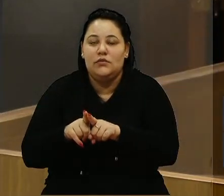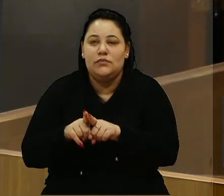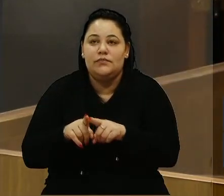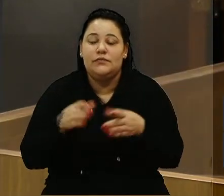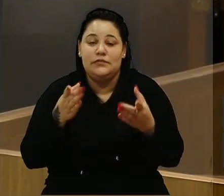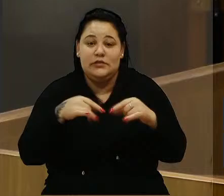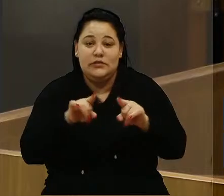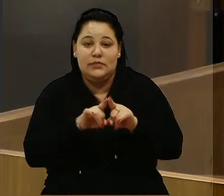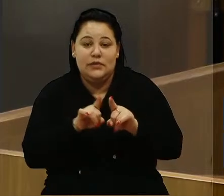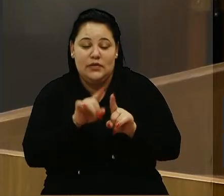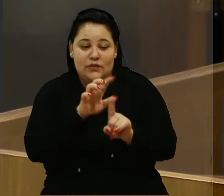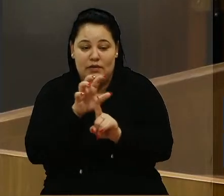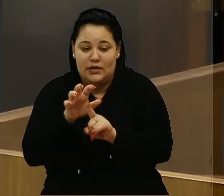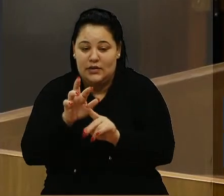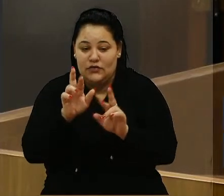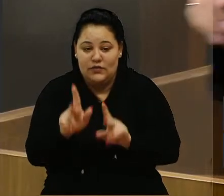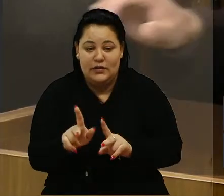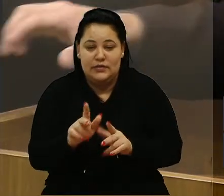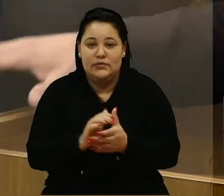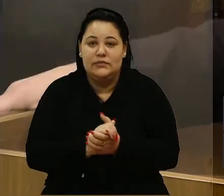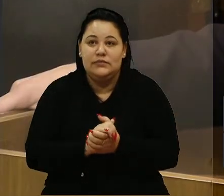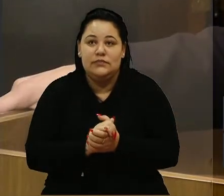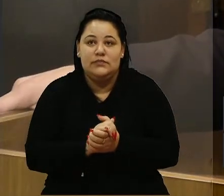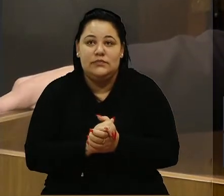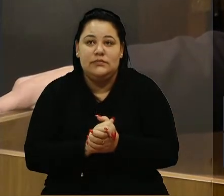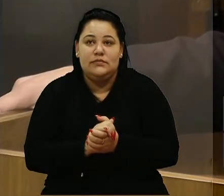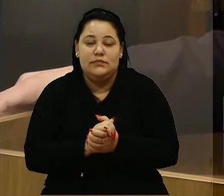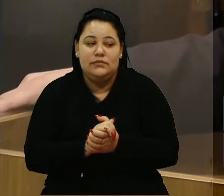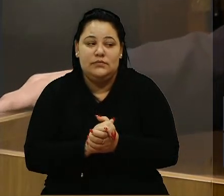fazer a diferença aí na vida de muitas pessoas.